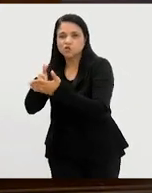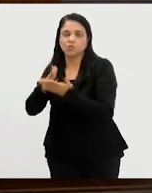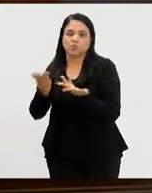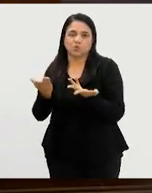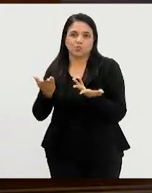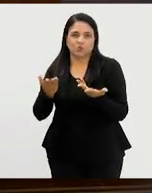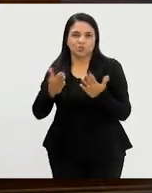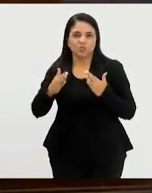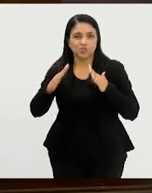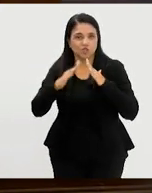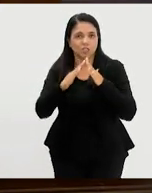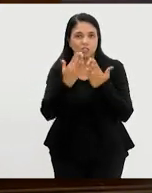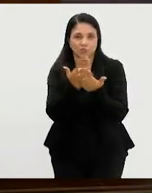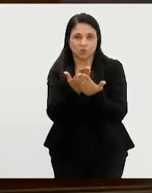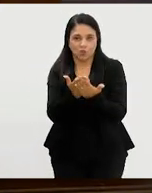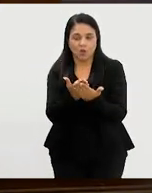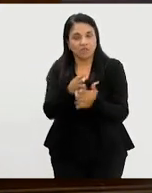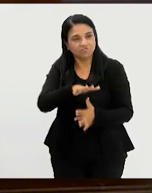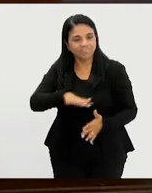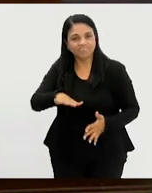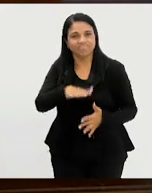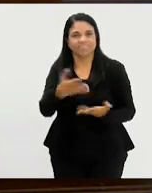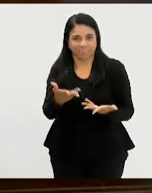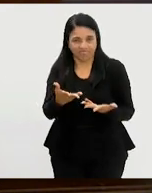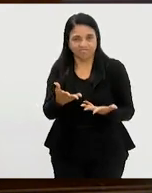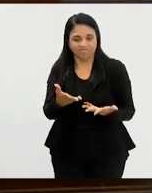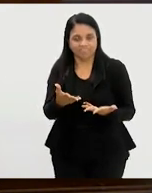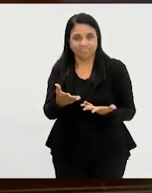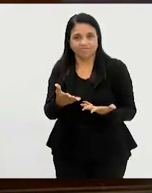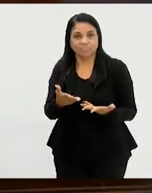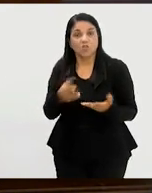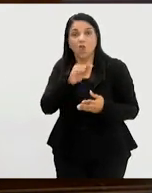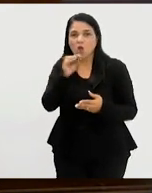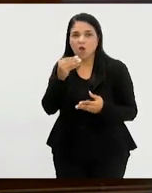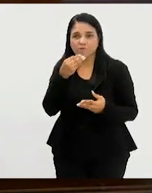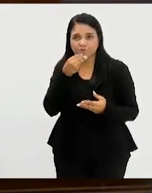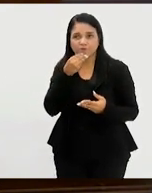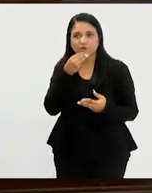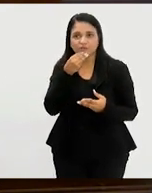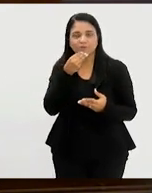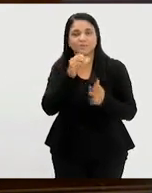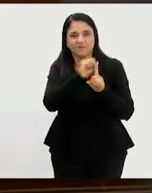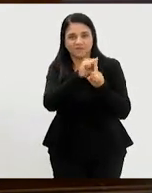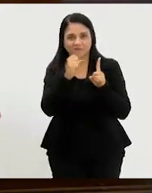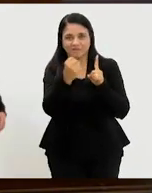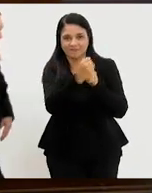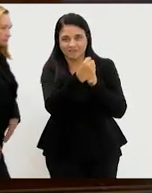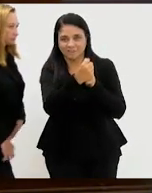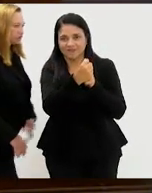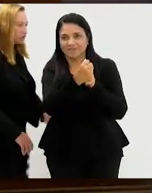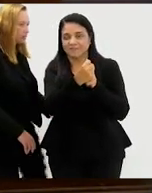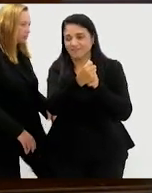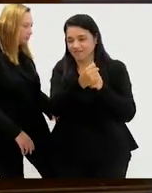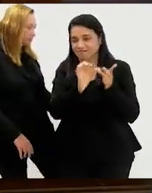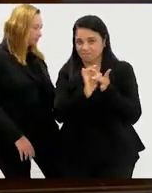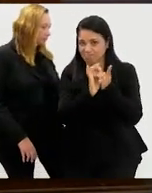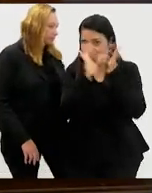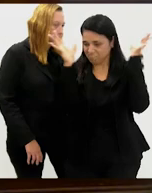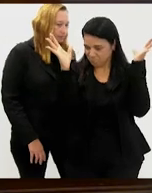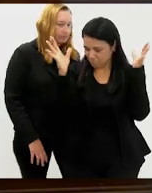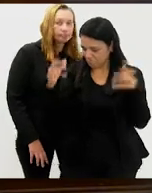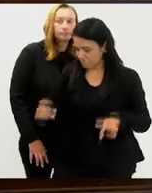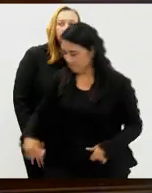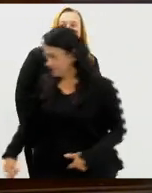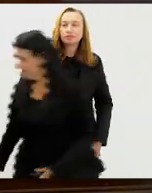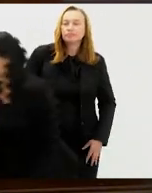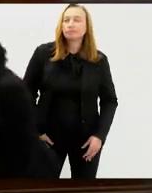no seu ambiente de estudo então é óbvio que quando a gente fala de uma sociedade da meritocracia meritocracia para